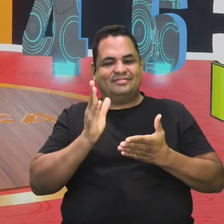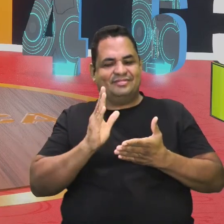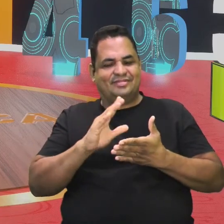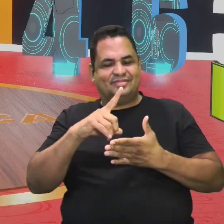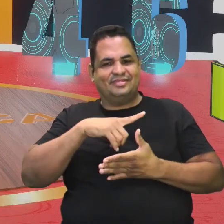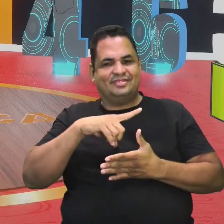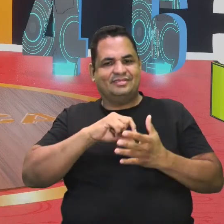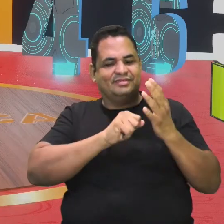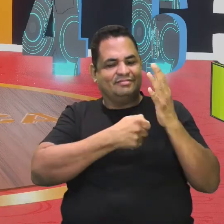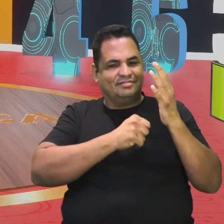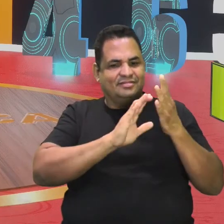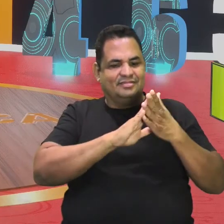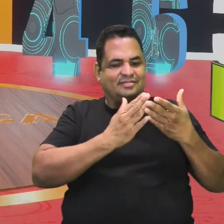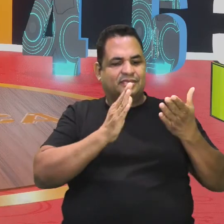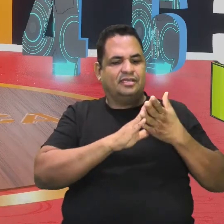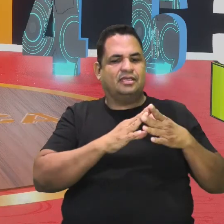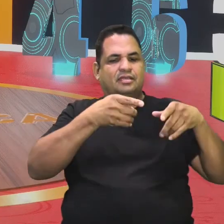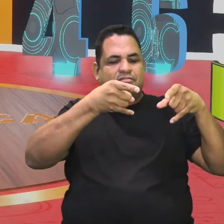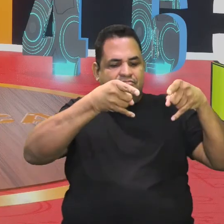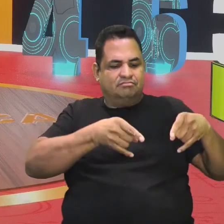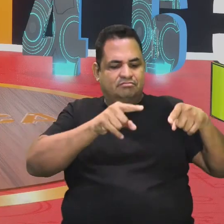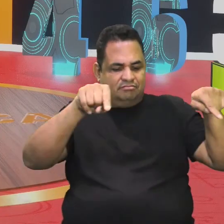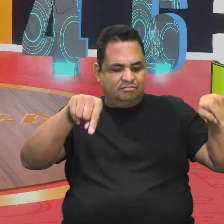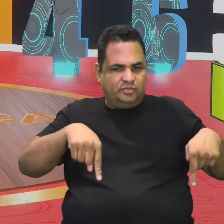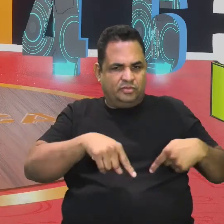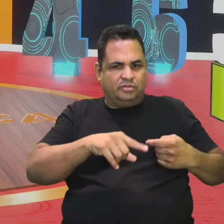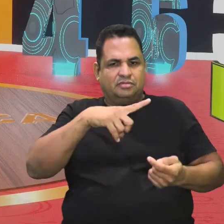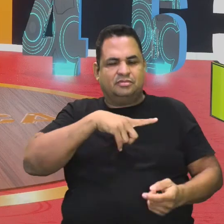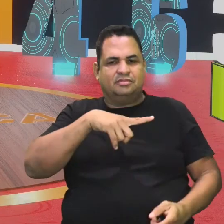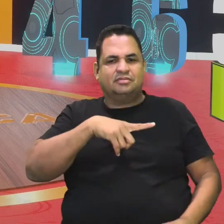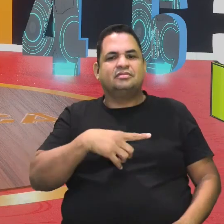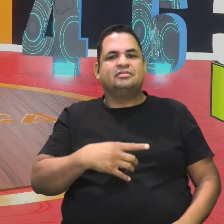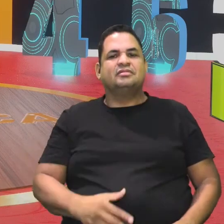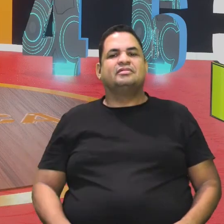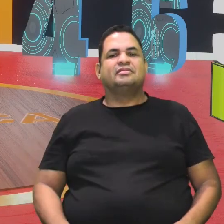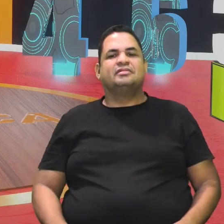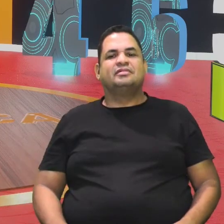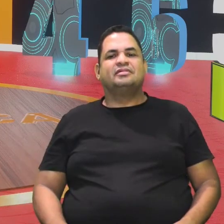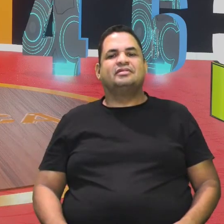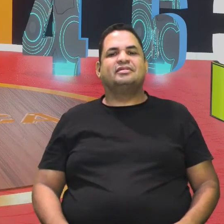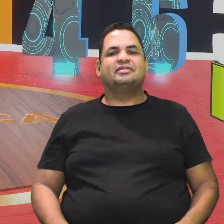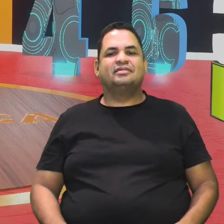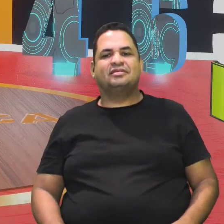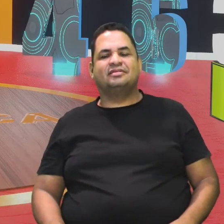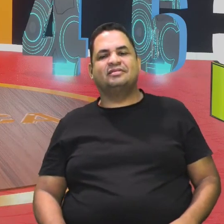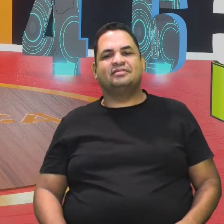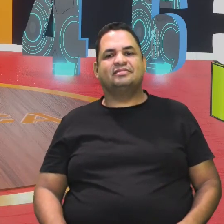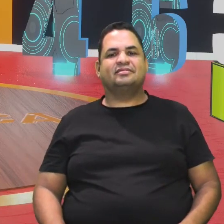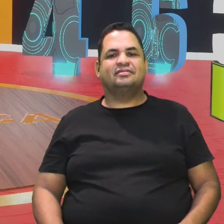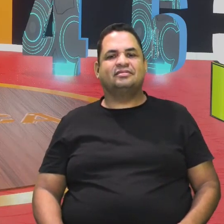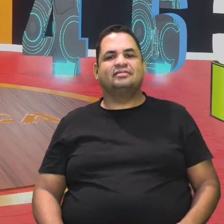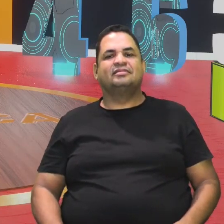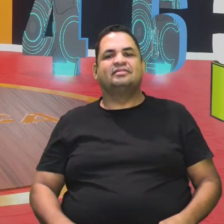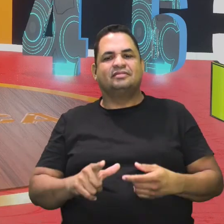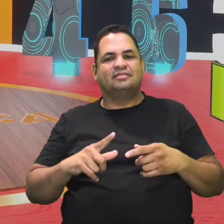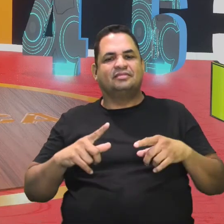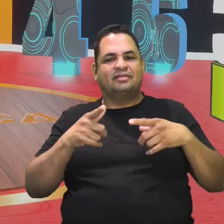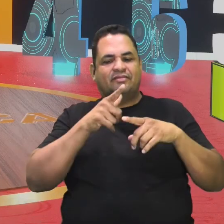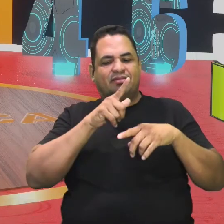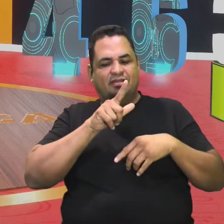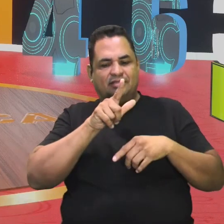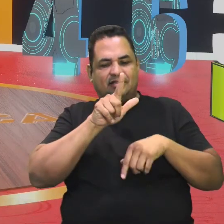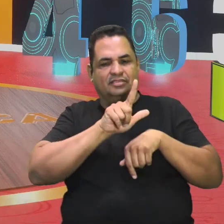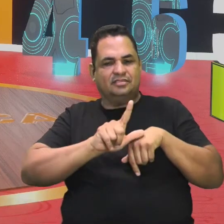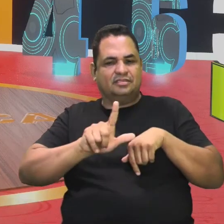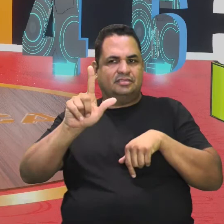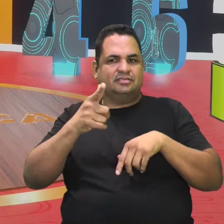conservador, tem também no quarto dele. Sei não, hein? Acho que essa galera aí não sabe o que é dar corda em despertador, não. Você vai nessas lojas, quem mora aí, né, na cidade,